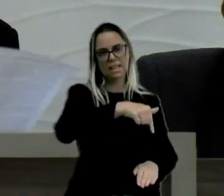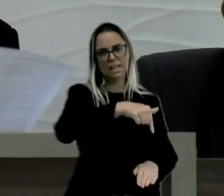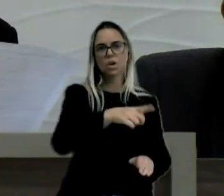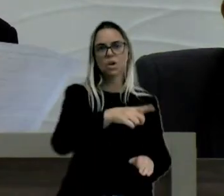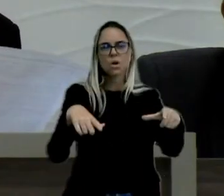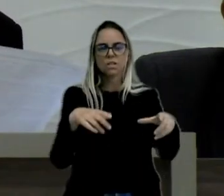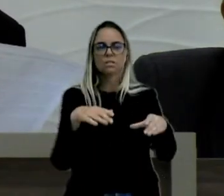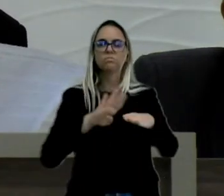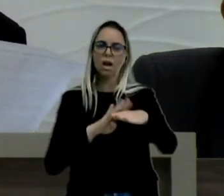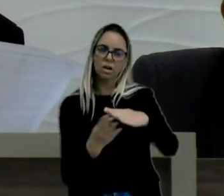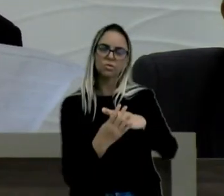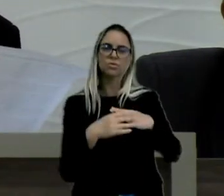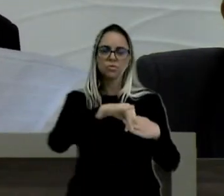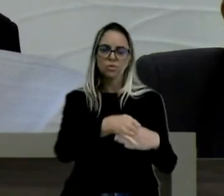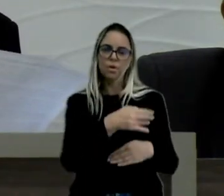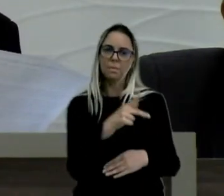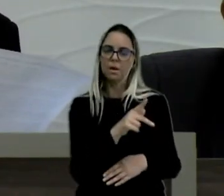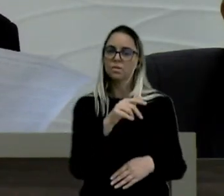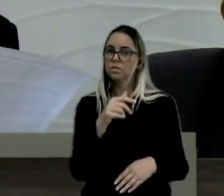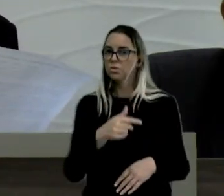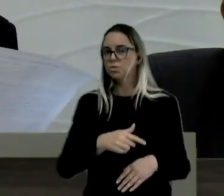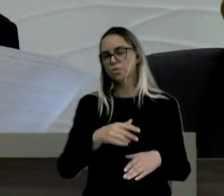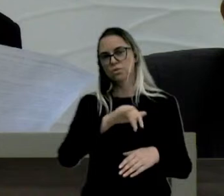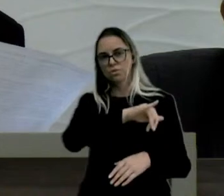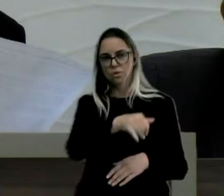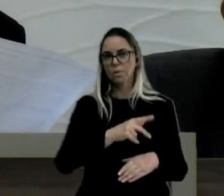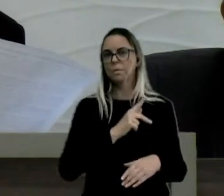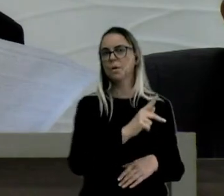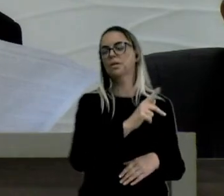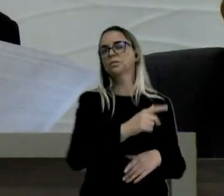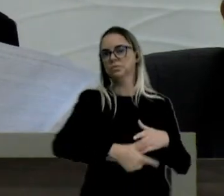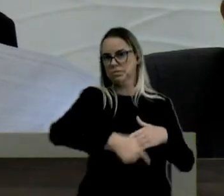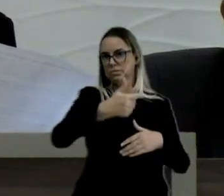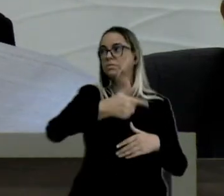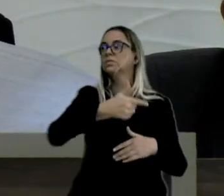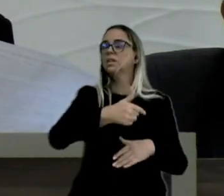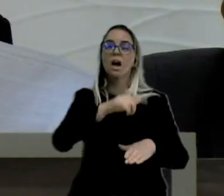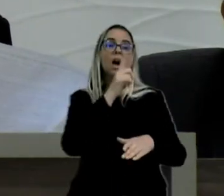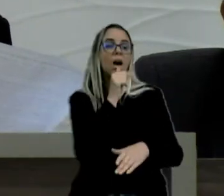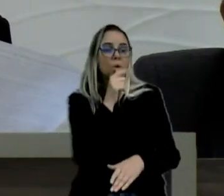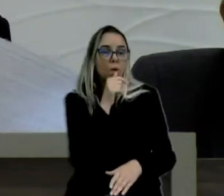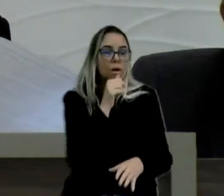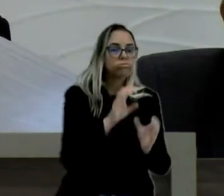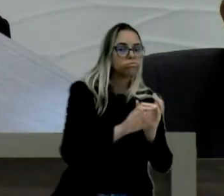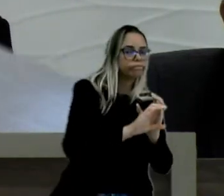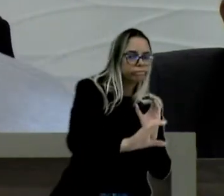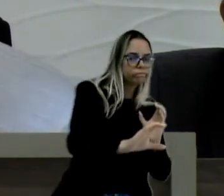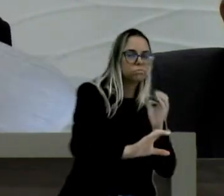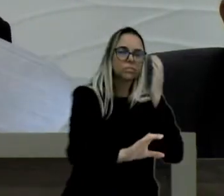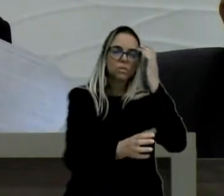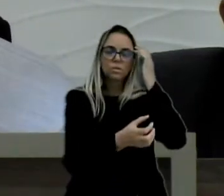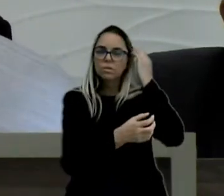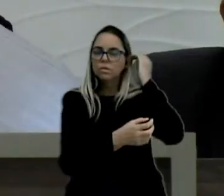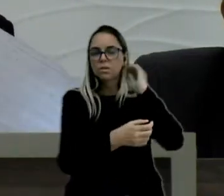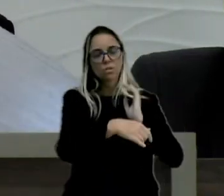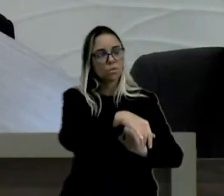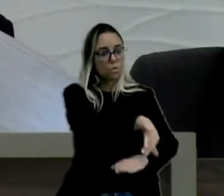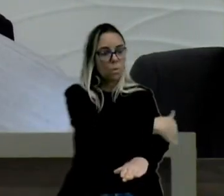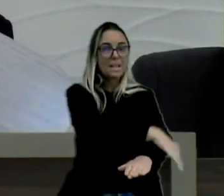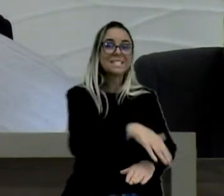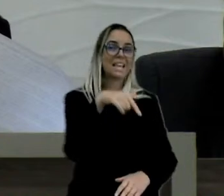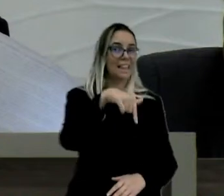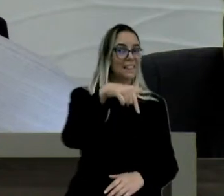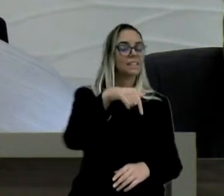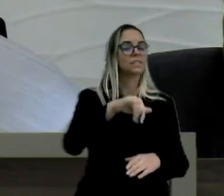bairro João Paulo I em discussão para retornar do canal lá da rua 7 do João Paulo I